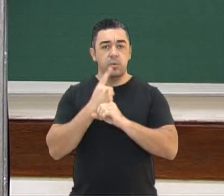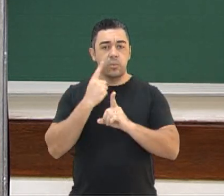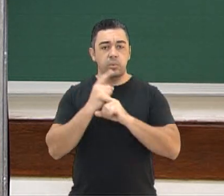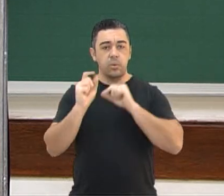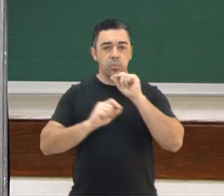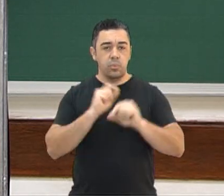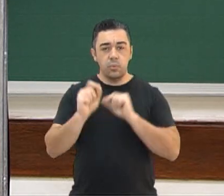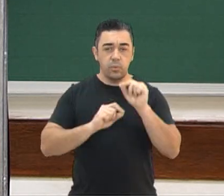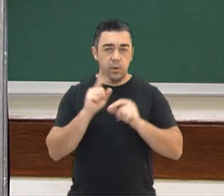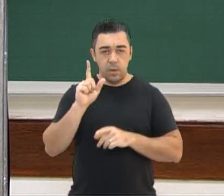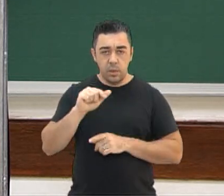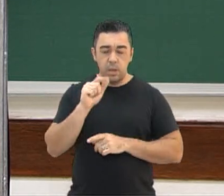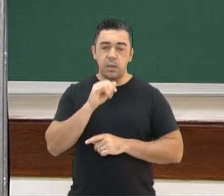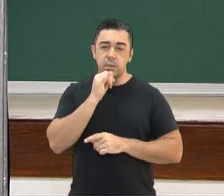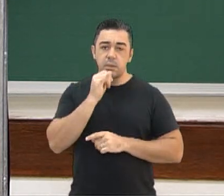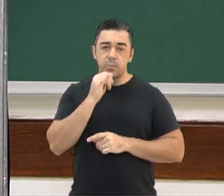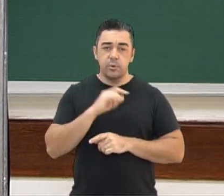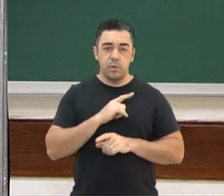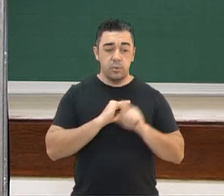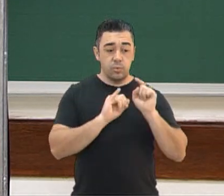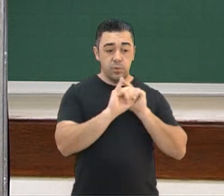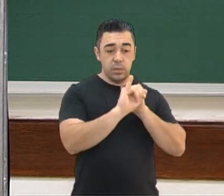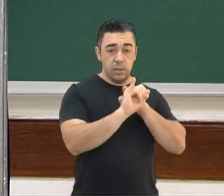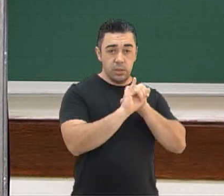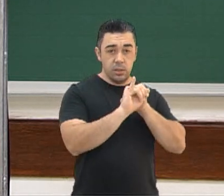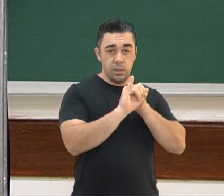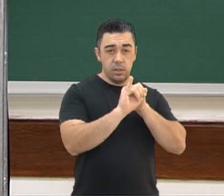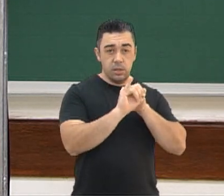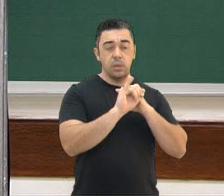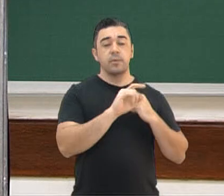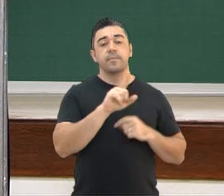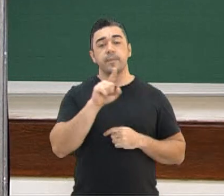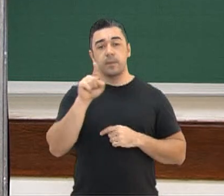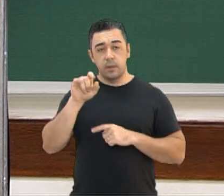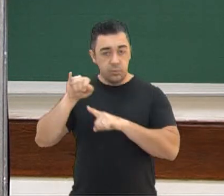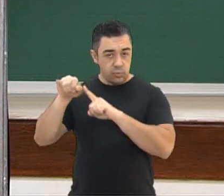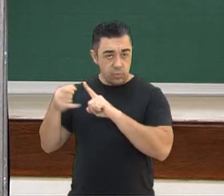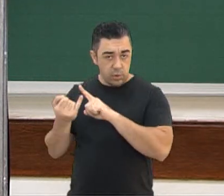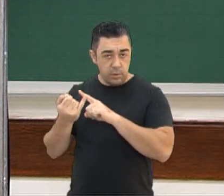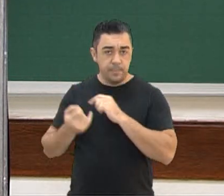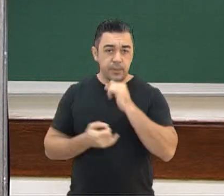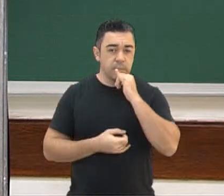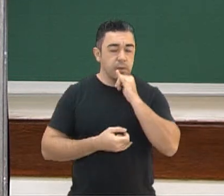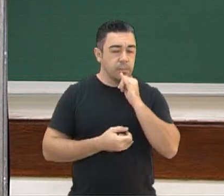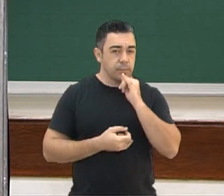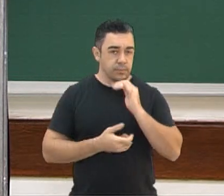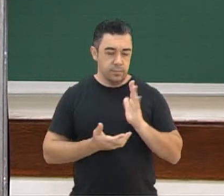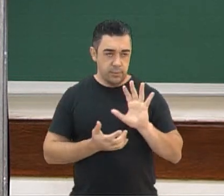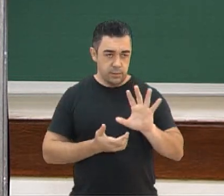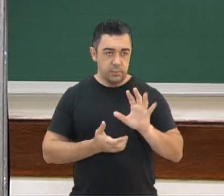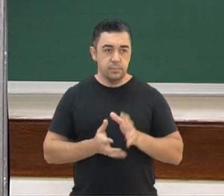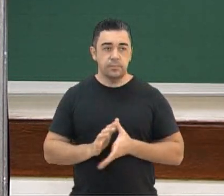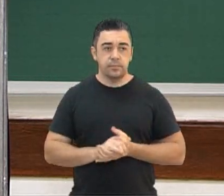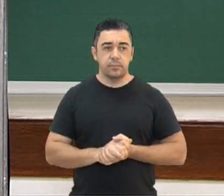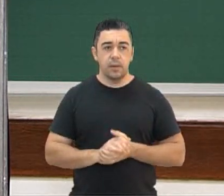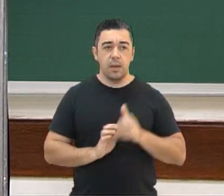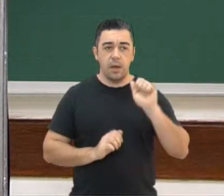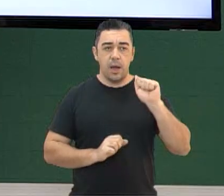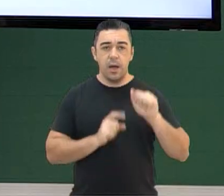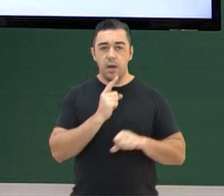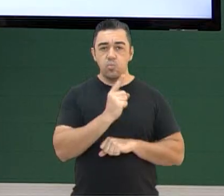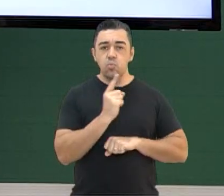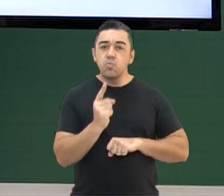elemento, que está no i, e a posição do elemento que está ali j. Então, eu tenho um exemplo aqui, o A11.